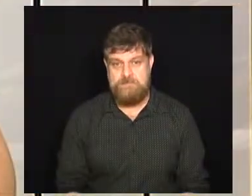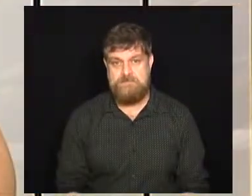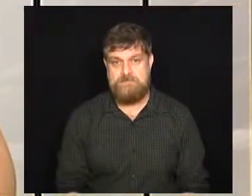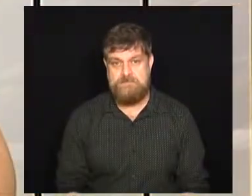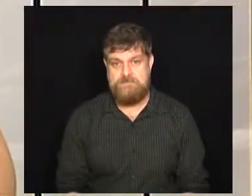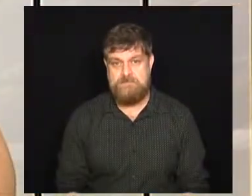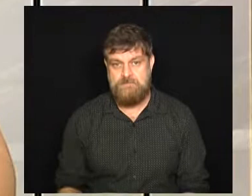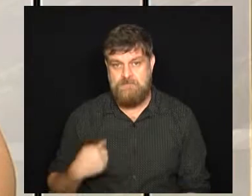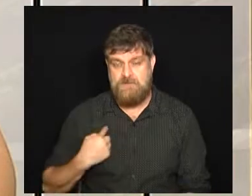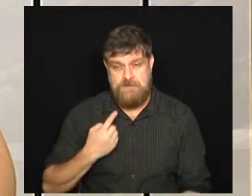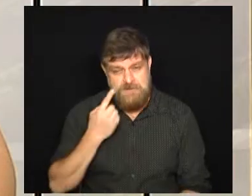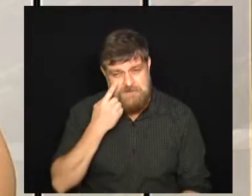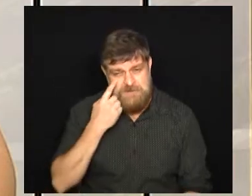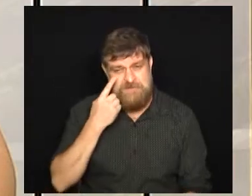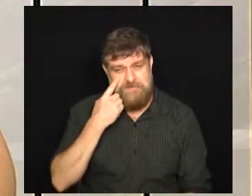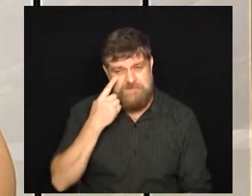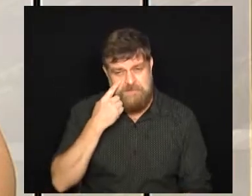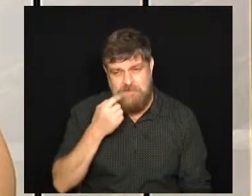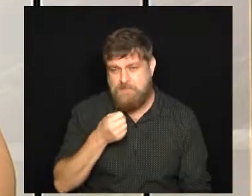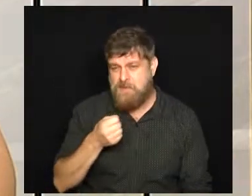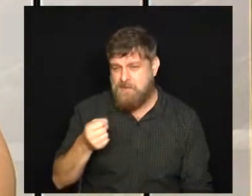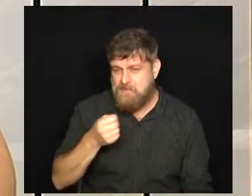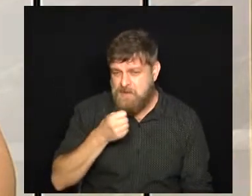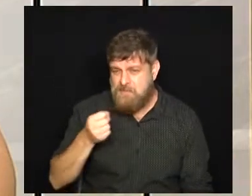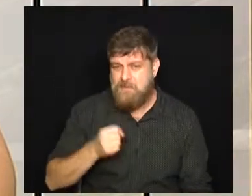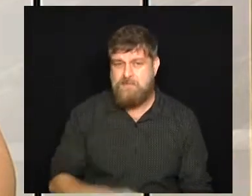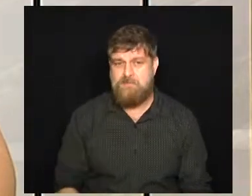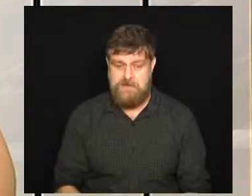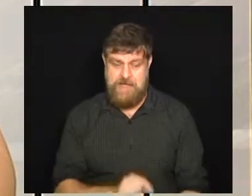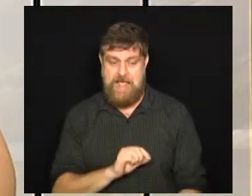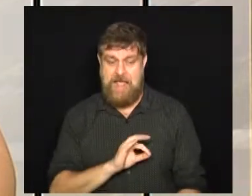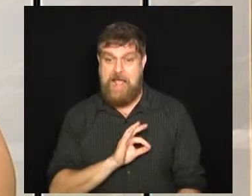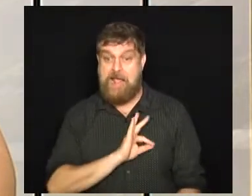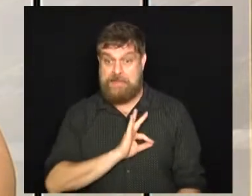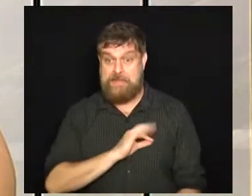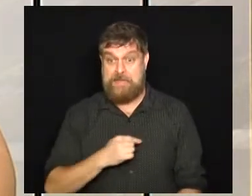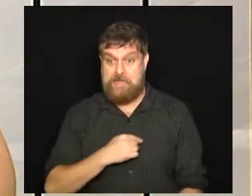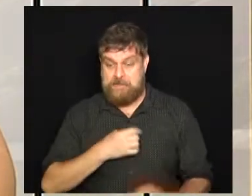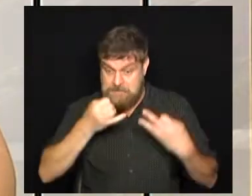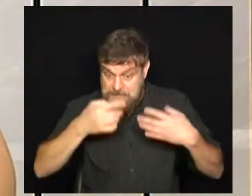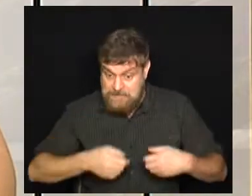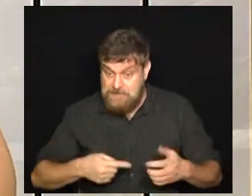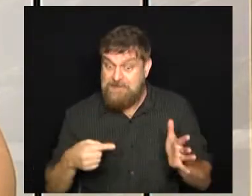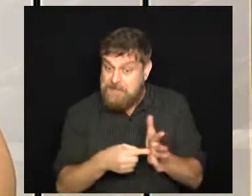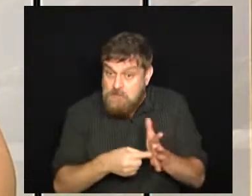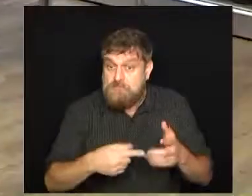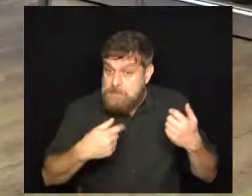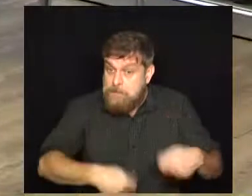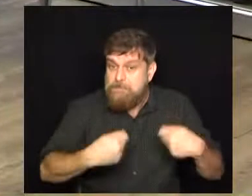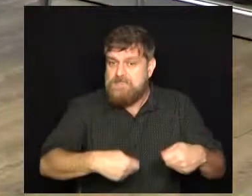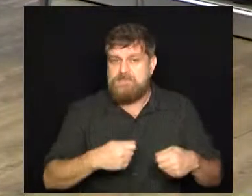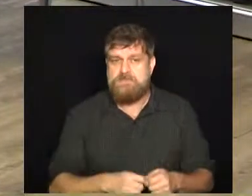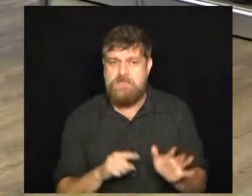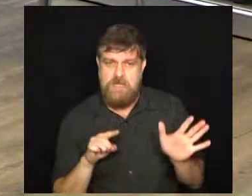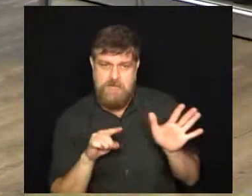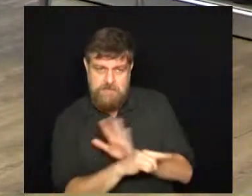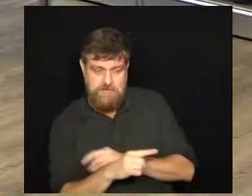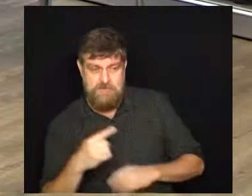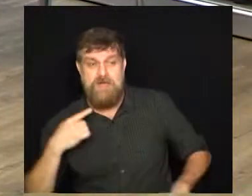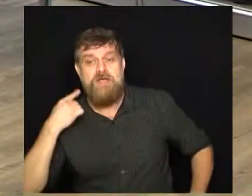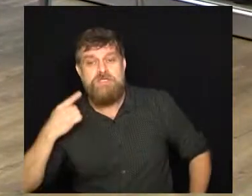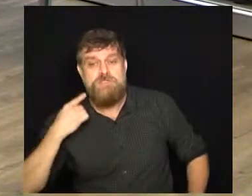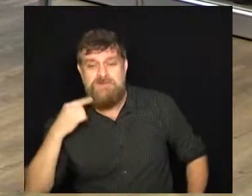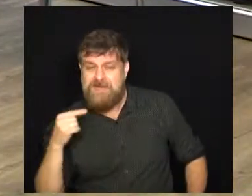A gente viu aí na reportagem que a delegada falando que é preciso fazer a denúncia. Mas, Fábia, você que está aí no dia a